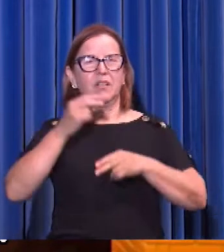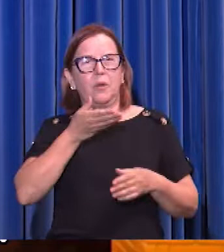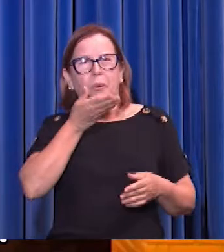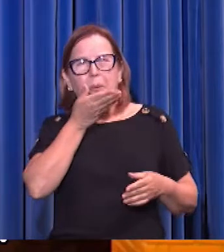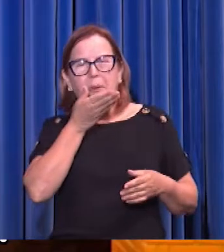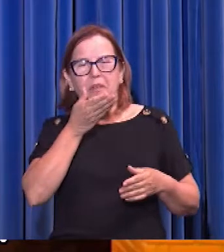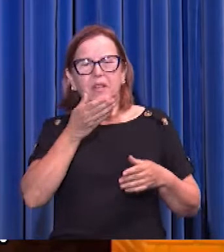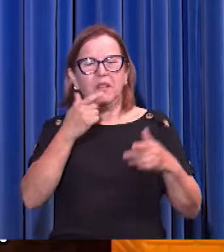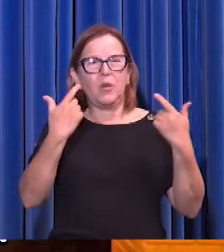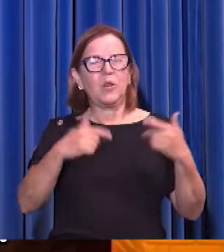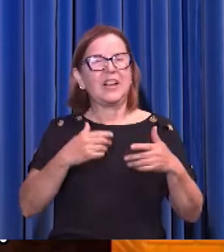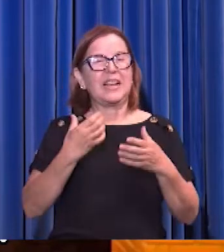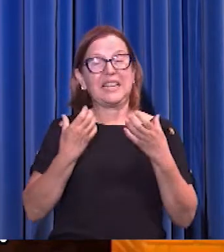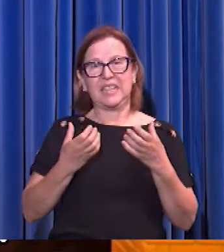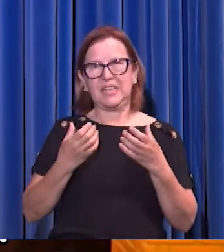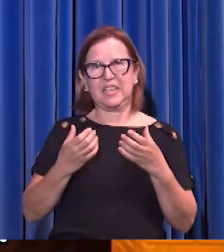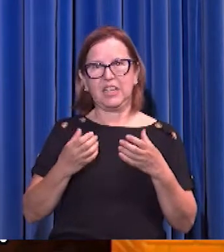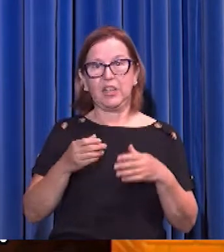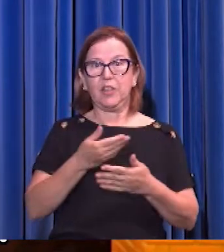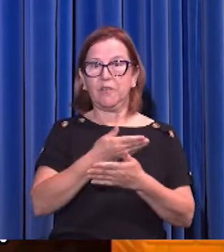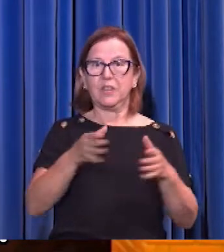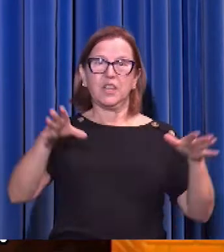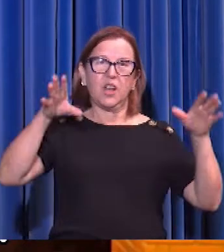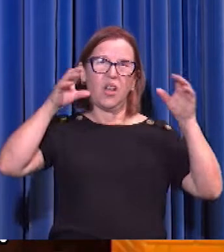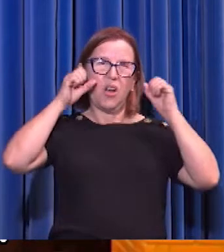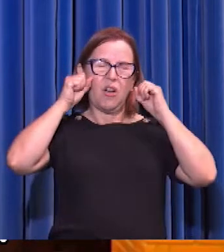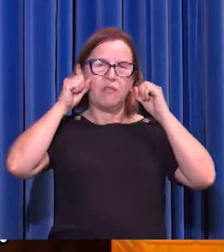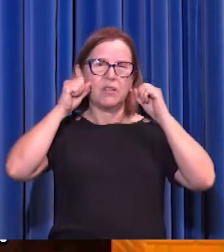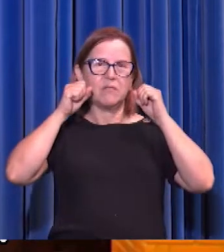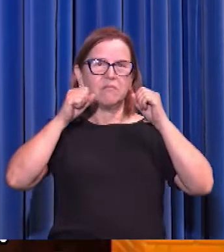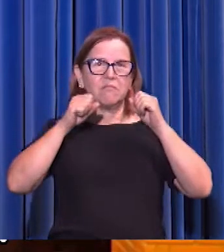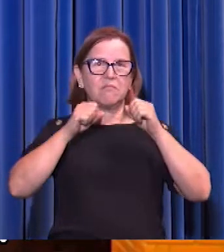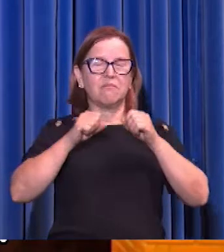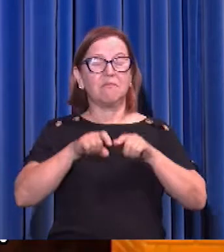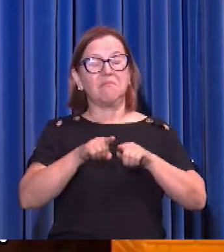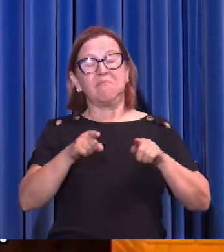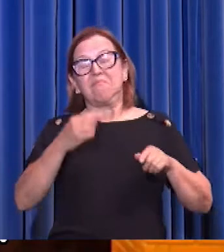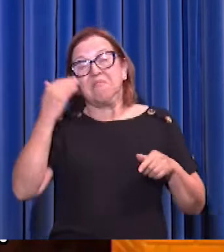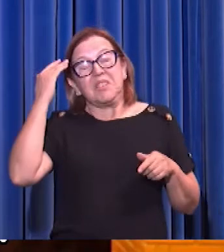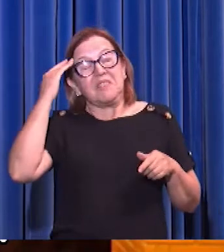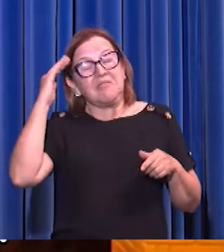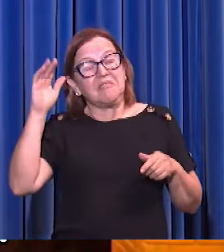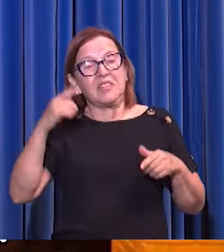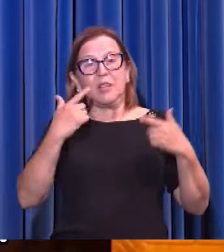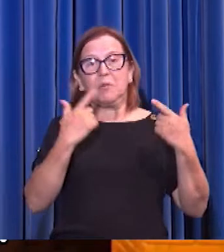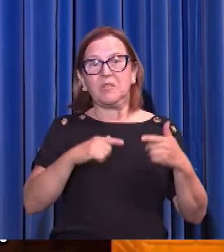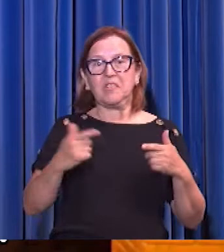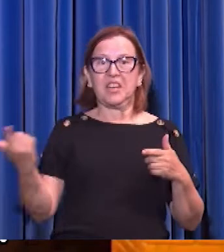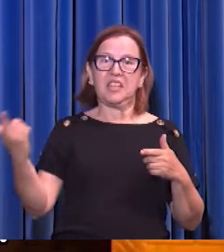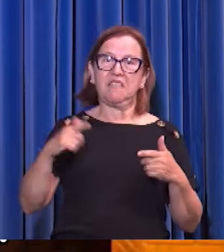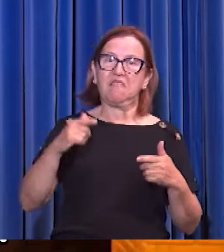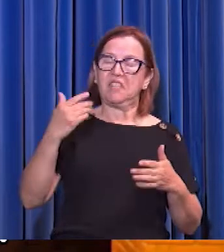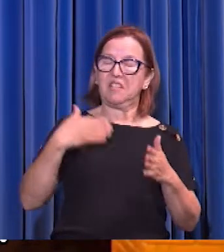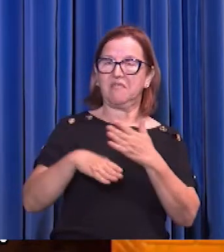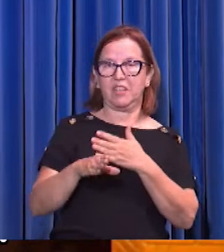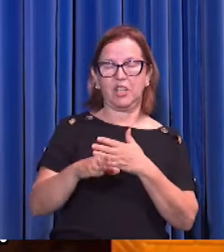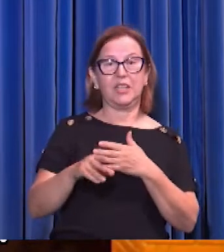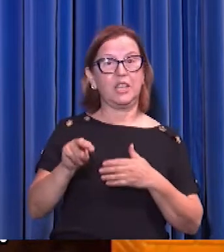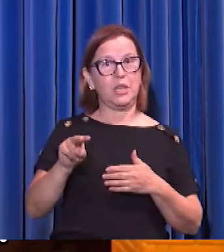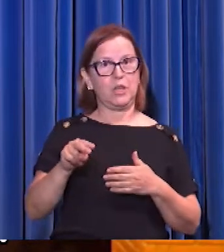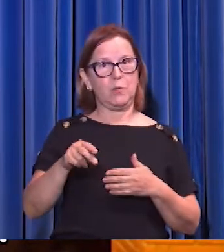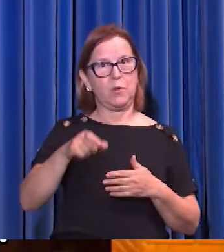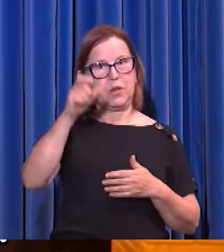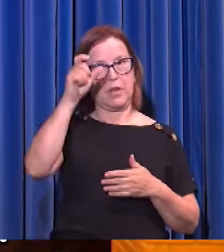sua voz, mas não sabe de onde vem, nem para onde vai. Assim é todo aquele que é nascido de Deus, nascido